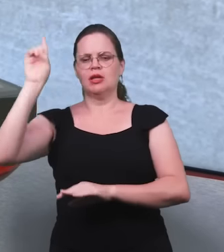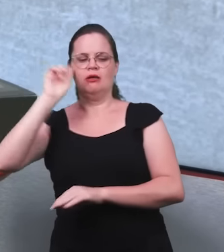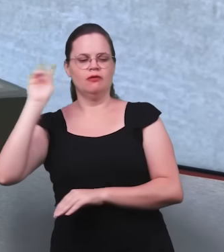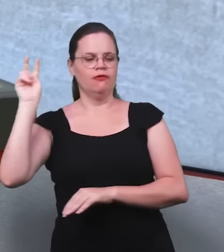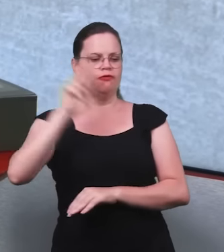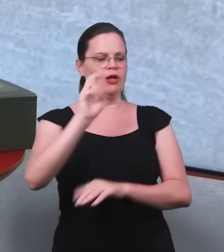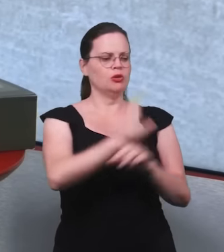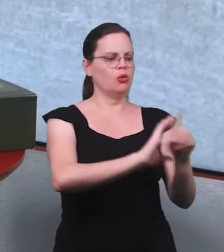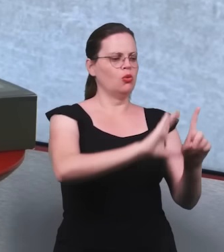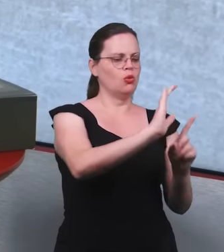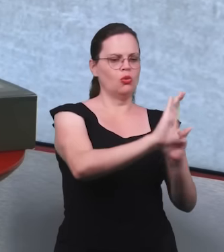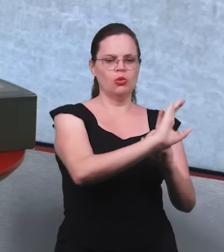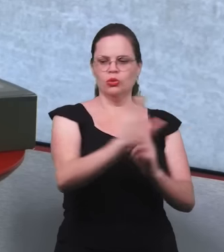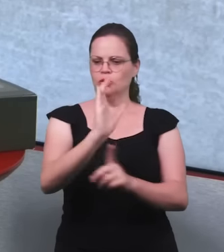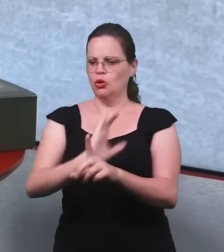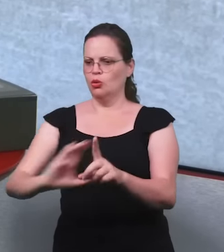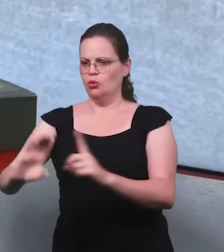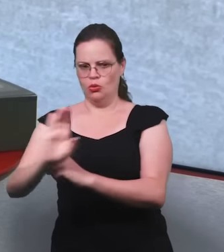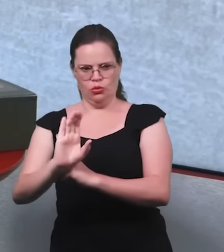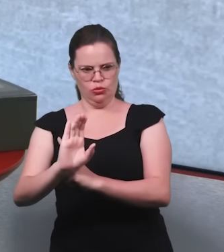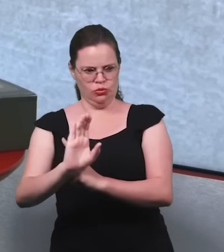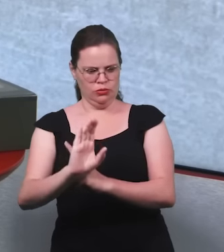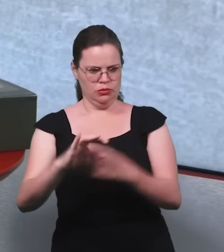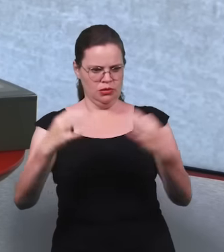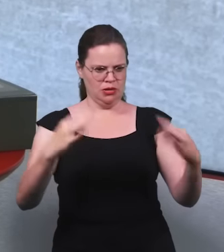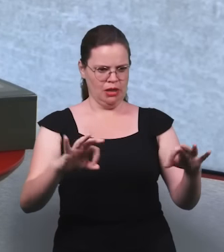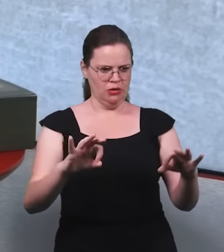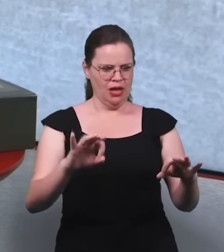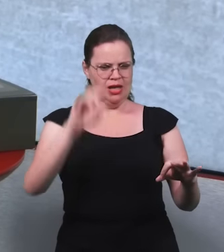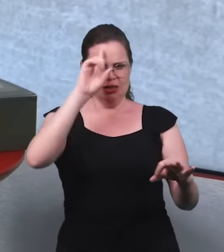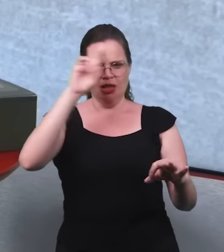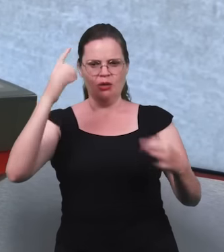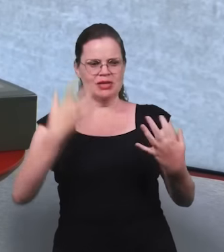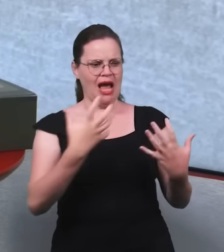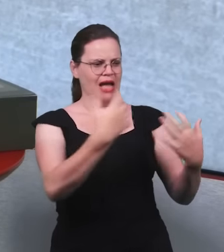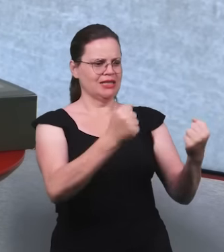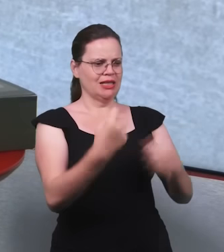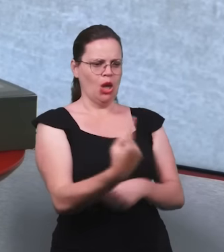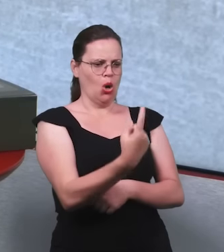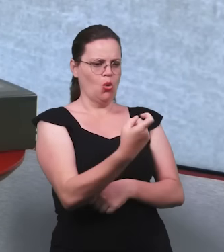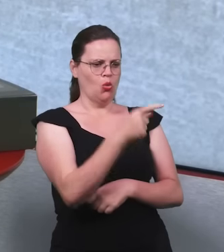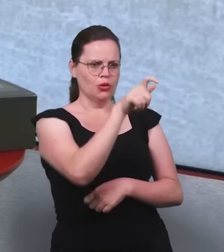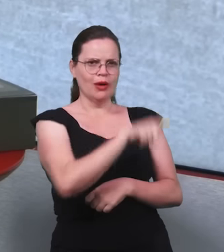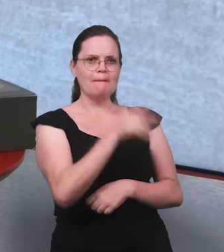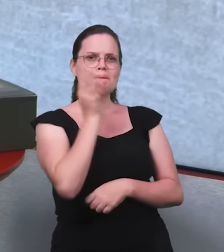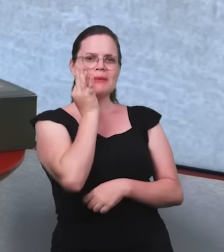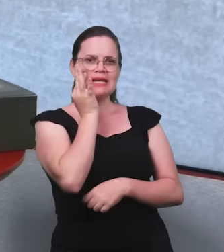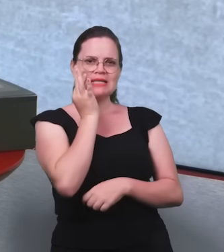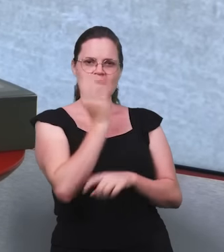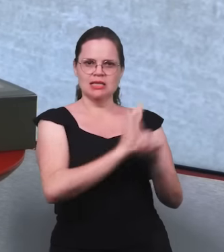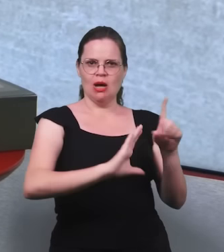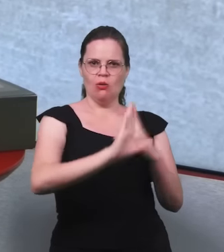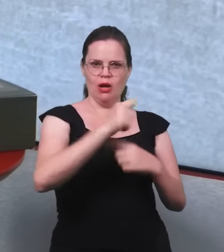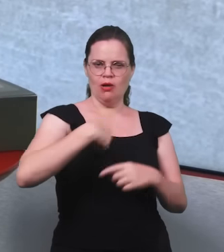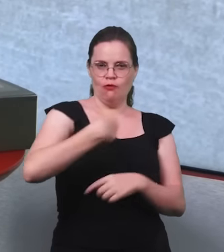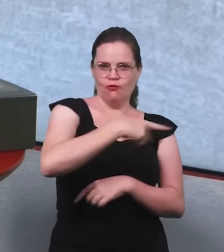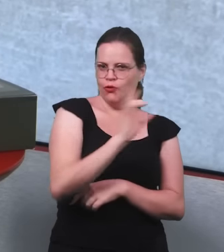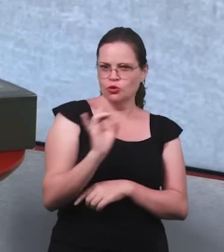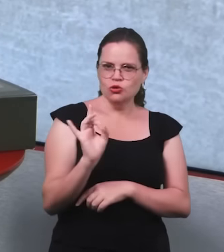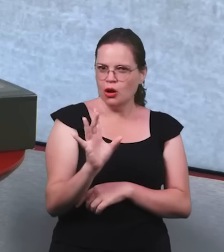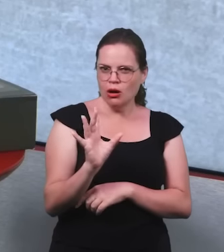oferto a Ele somente quando eu estiver presente fisicamente nesse culto? Então agora, diante